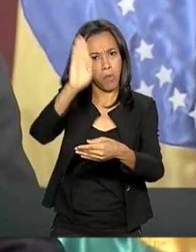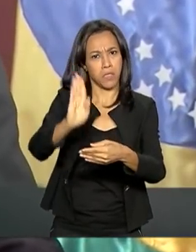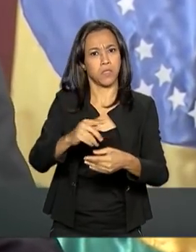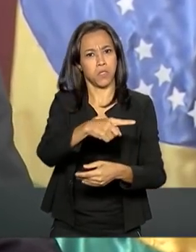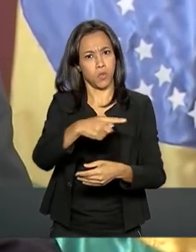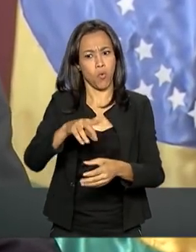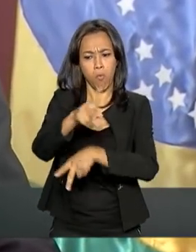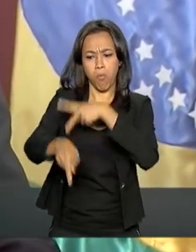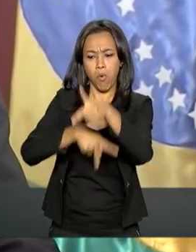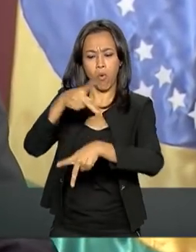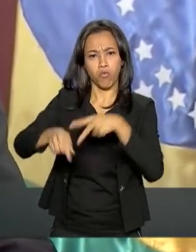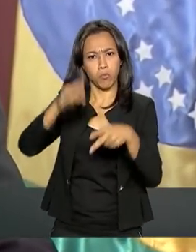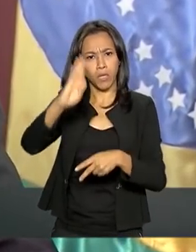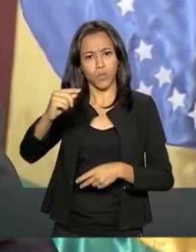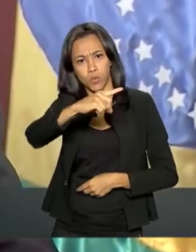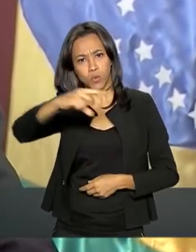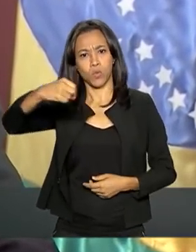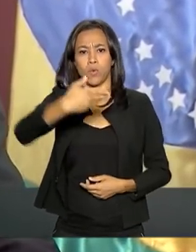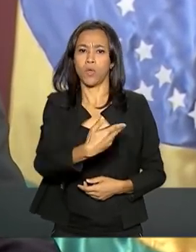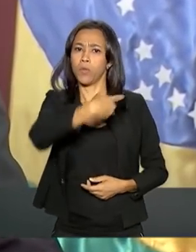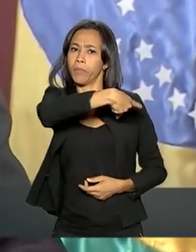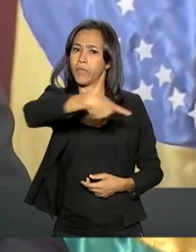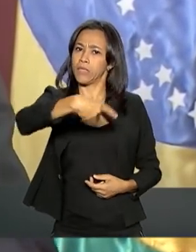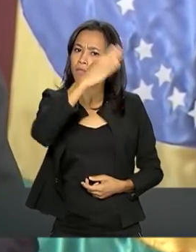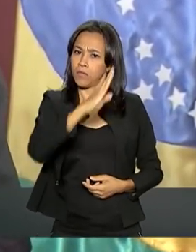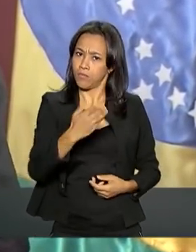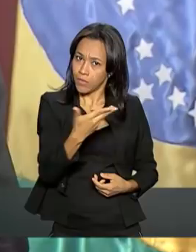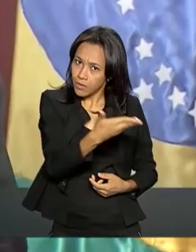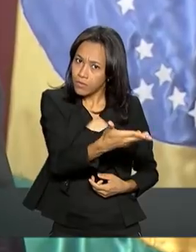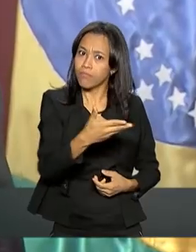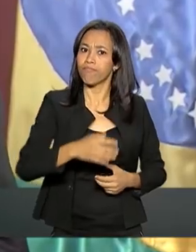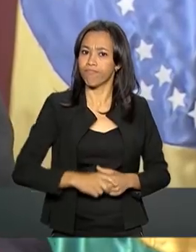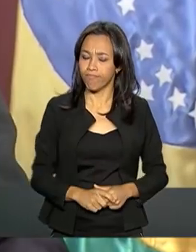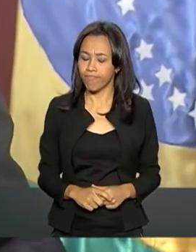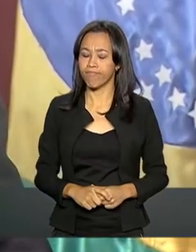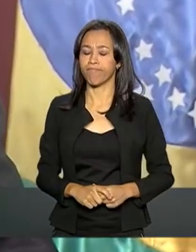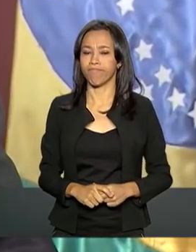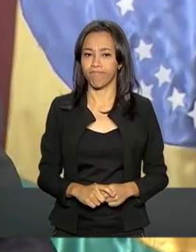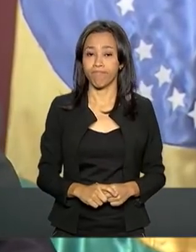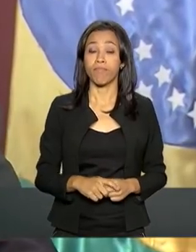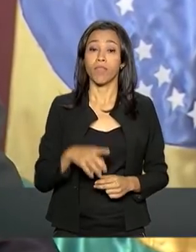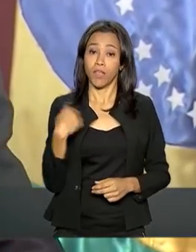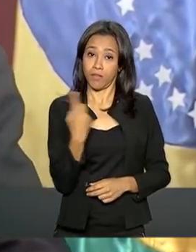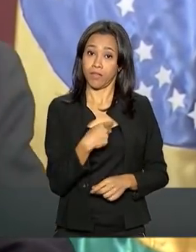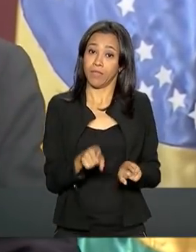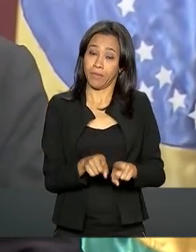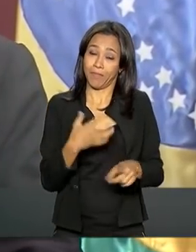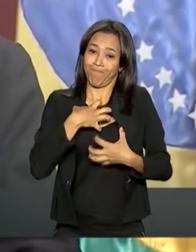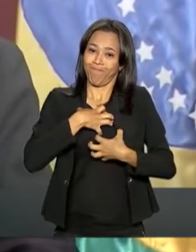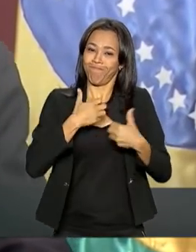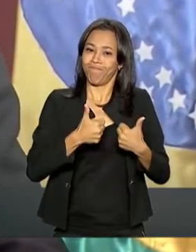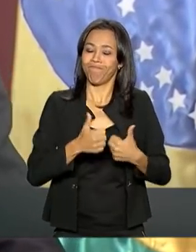onde o povo brasileiro o escolheu como presidente desta grande nação. Mas também